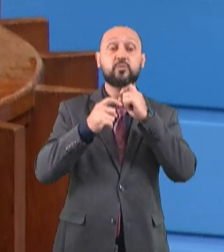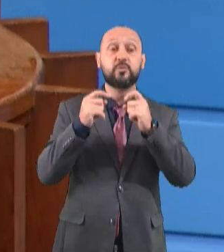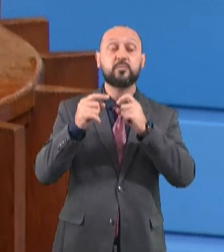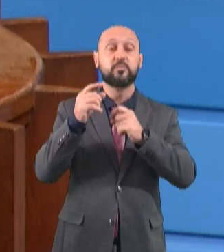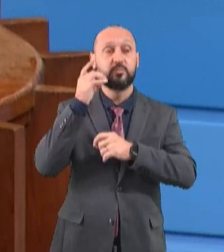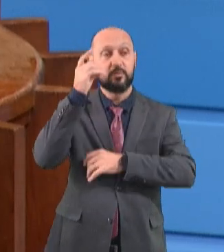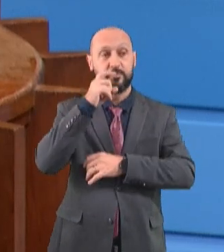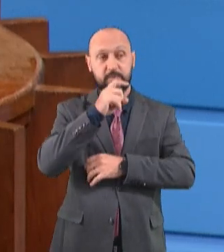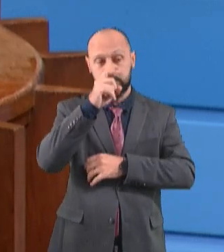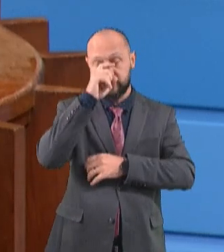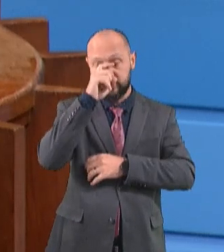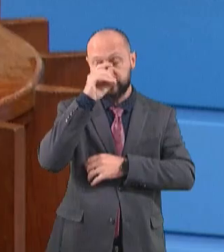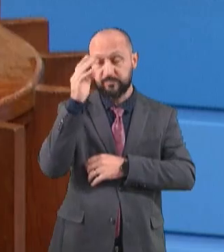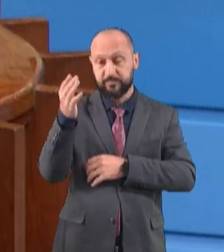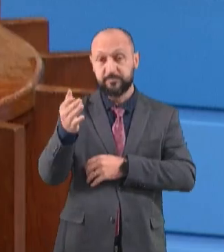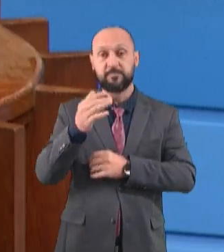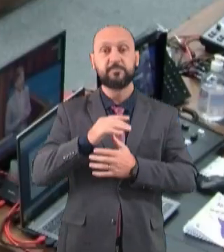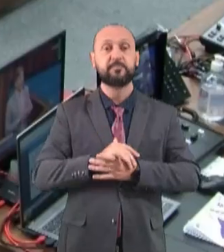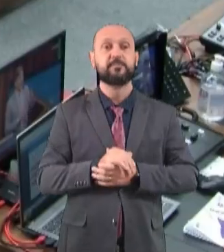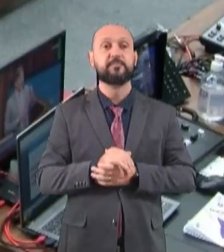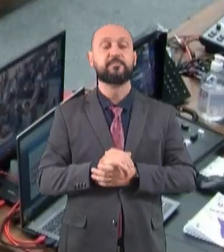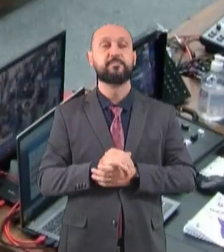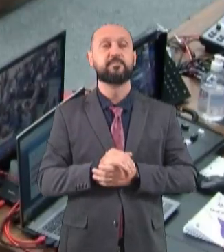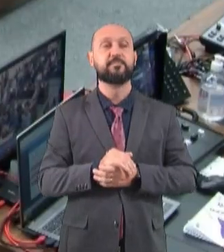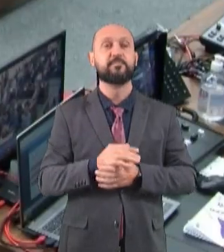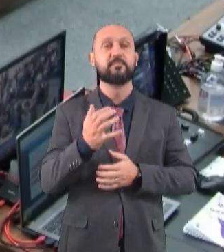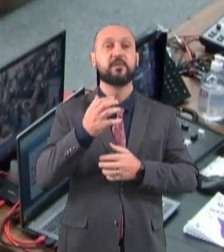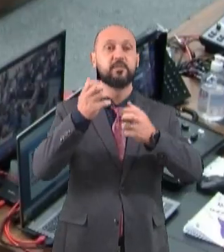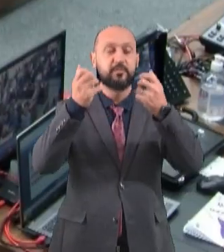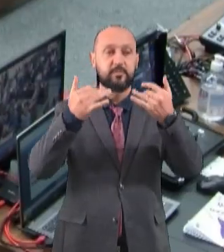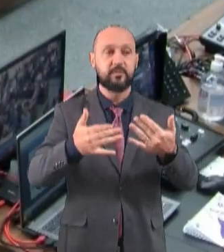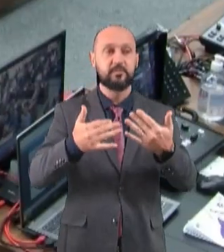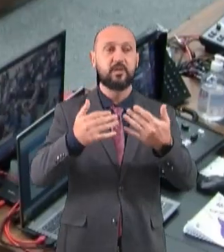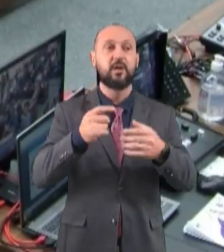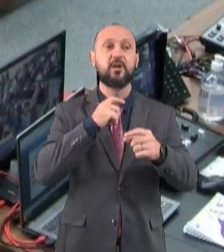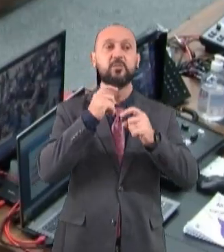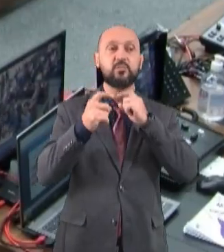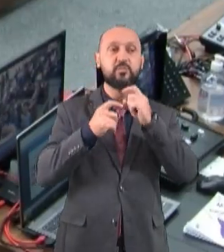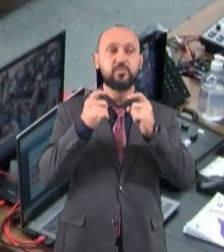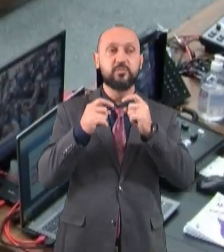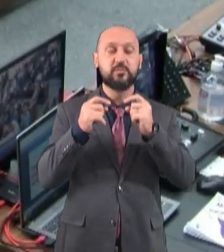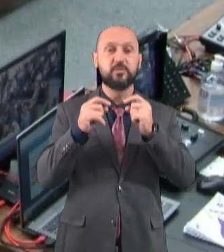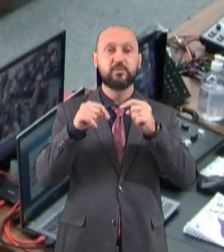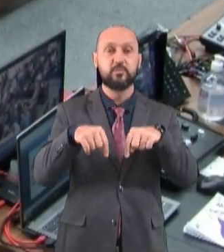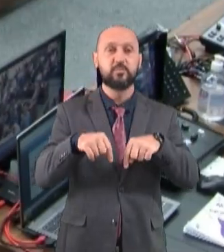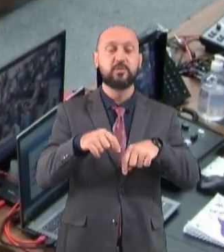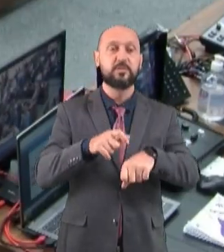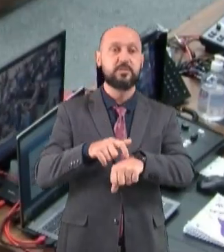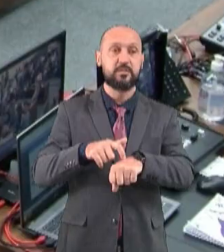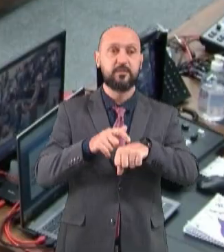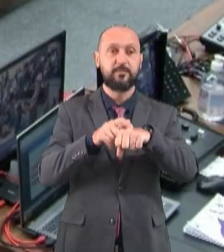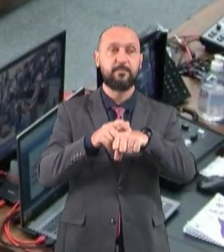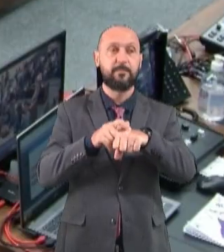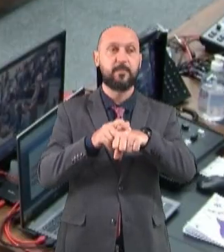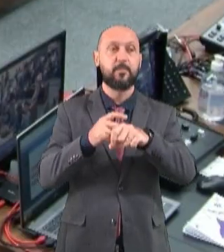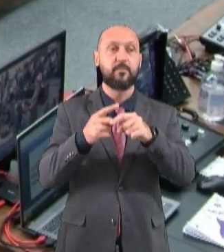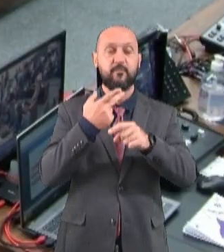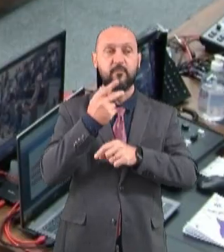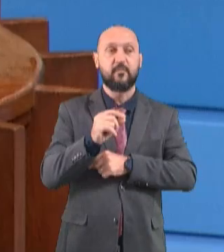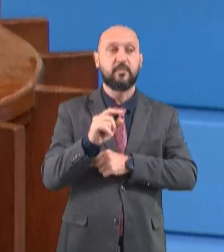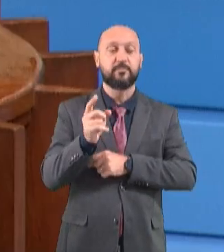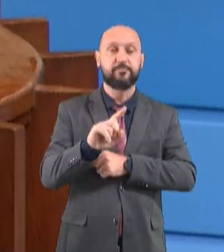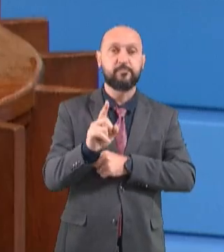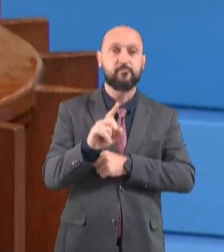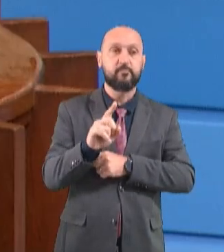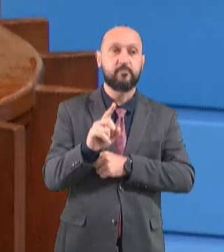deputado Zeca, do PT, meu querido deputado Zeca, eu quero esclarecer também, embora não tenha a ver com esse momento, não sei por que foi dito, mas não